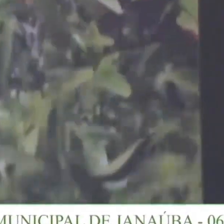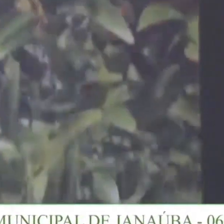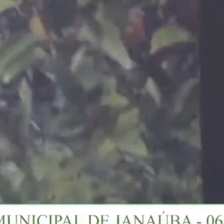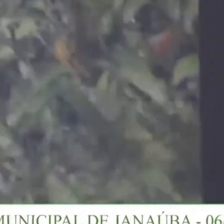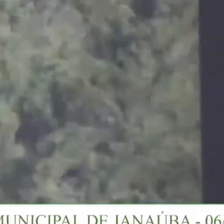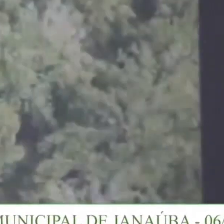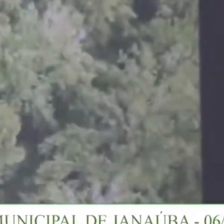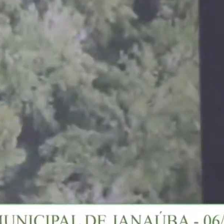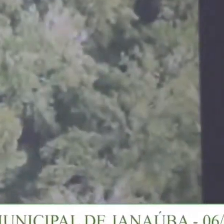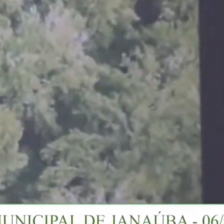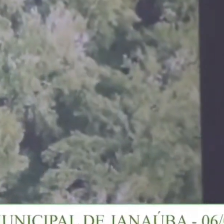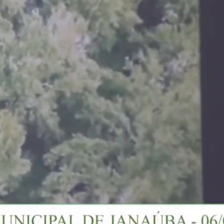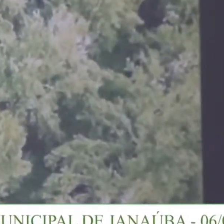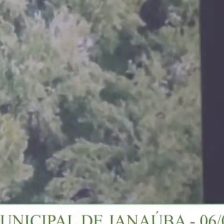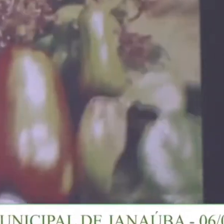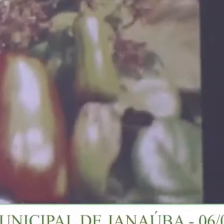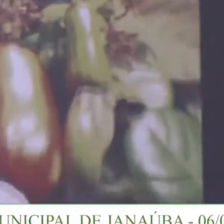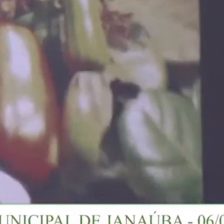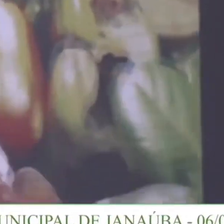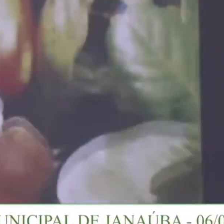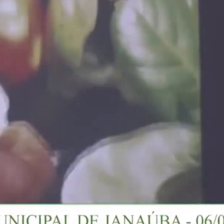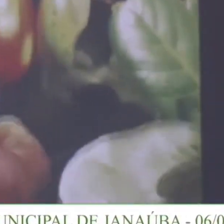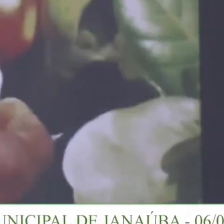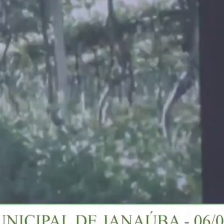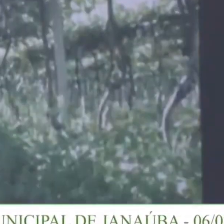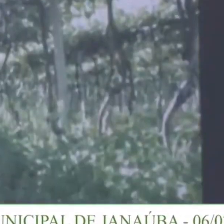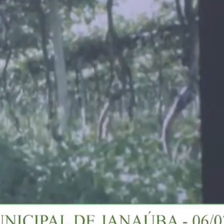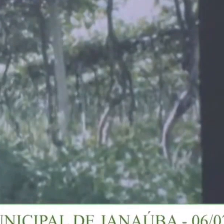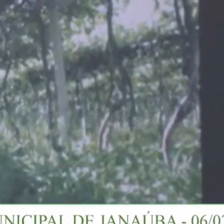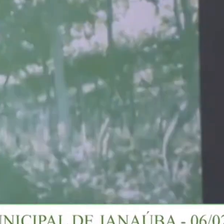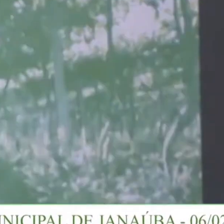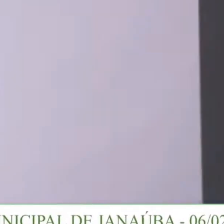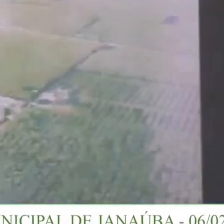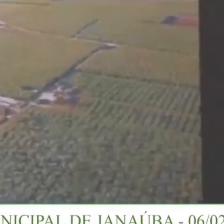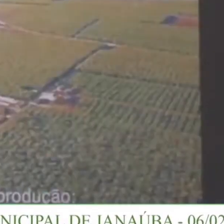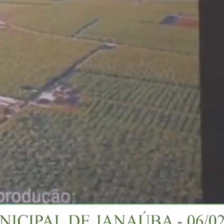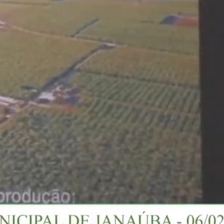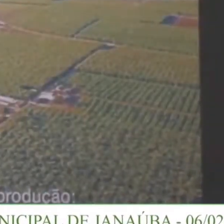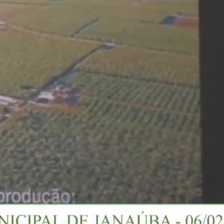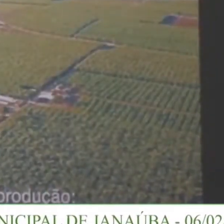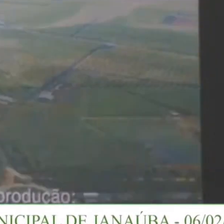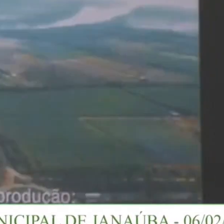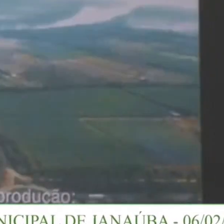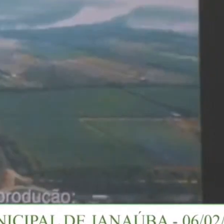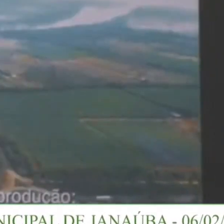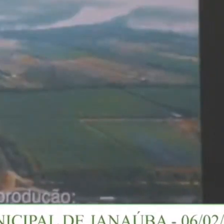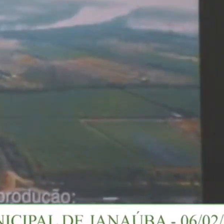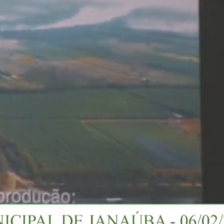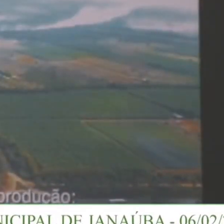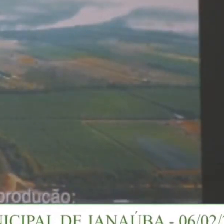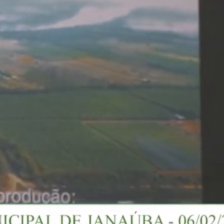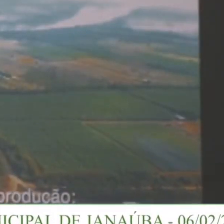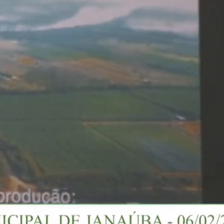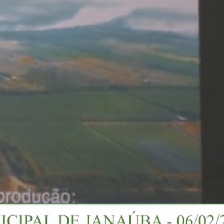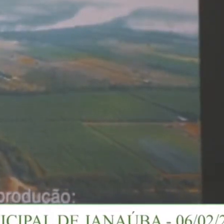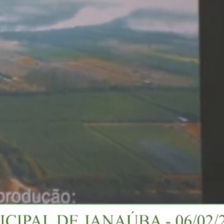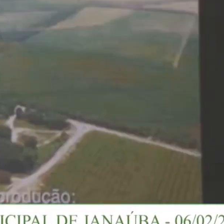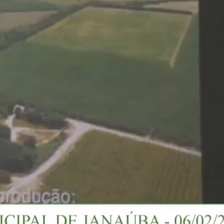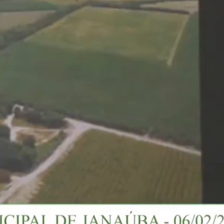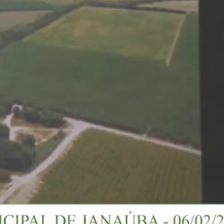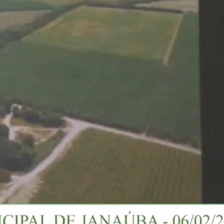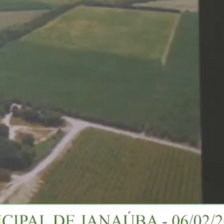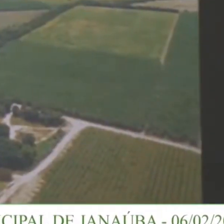tangerina, atemoia, goiaba, caju e outras. Tudo isso em quatro principais regiões de